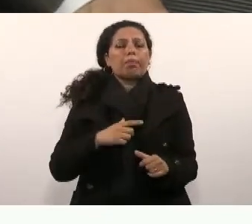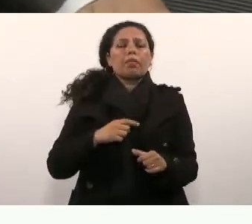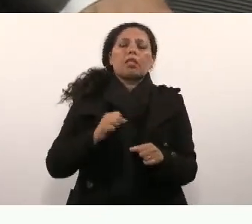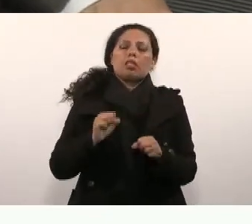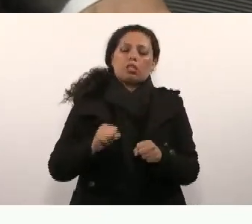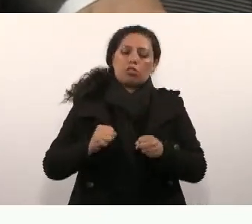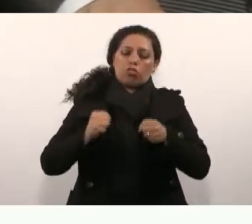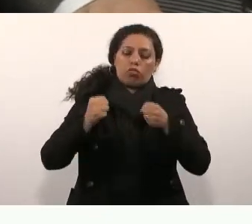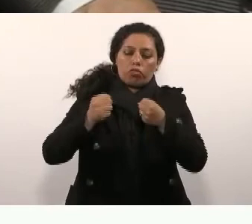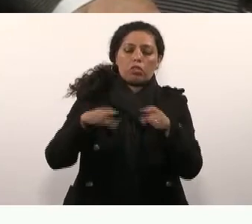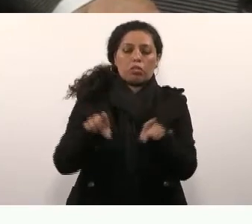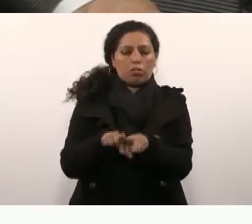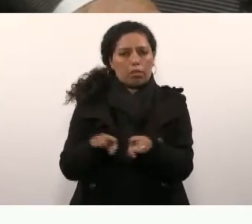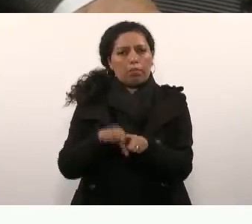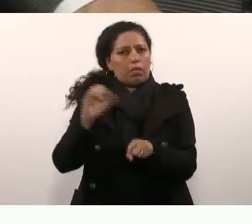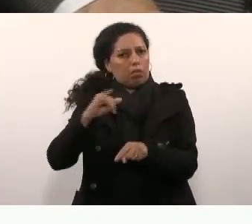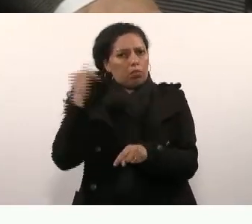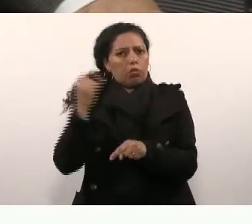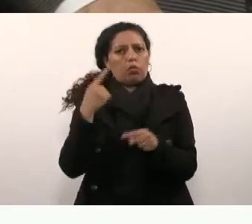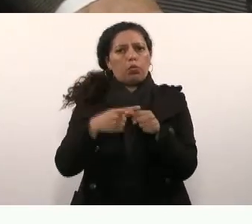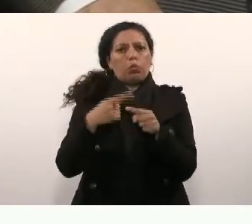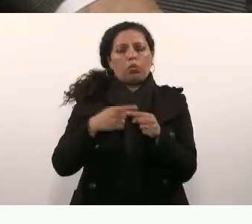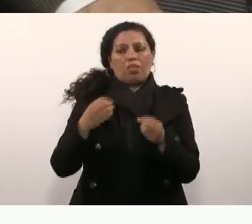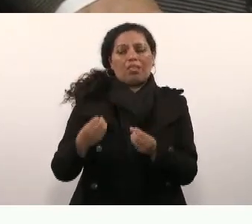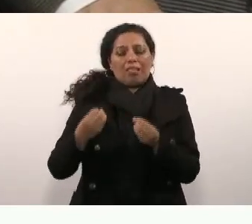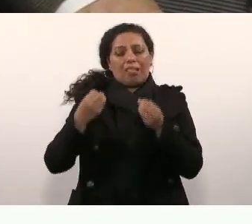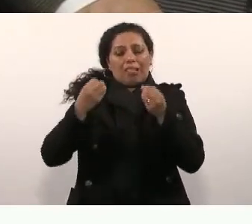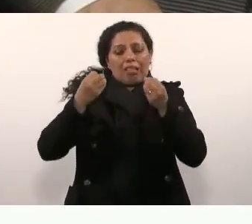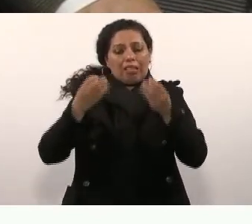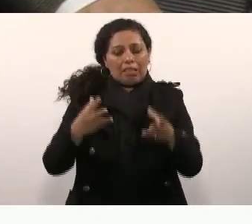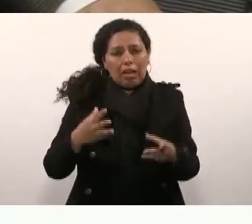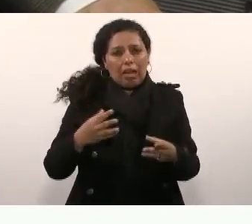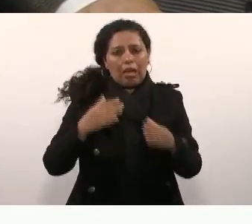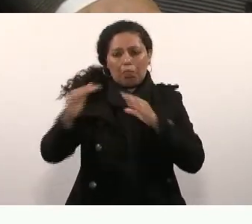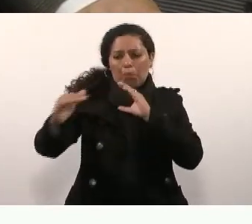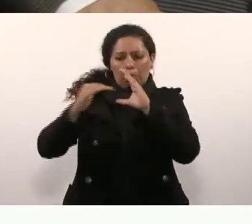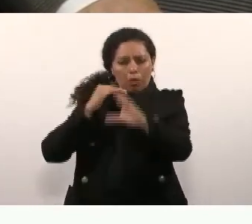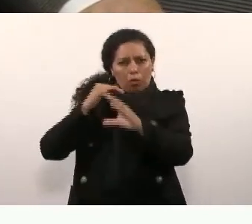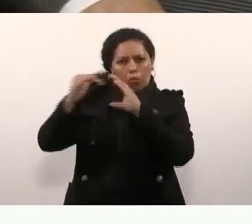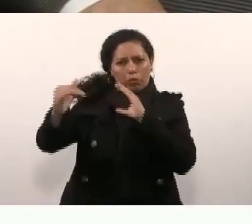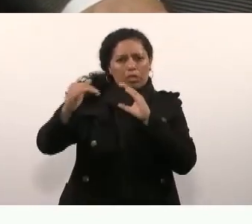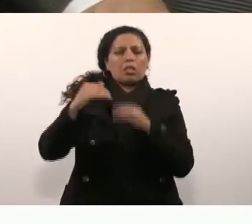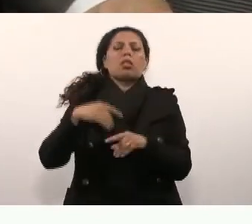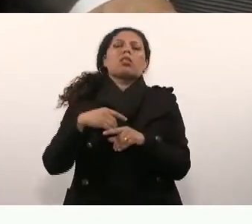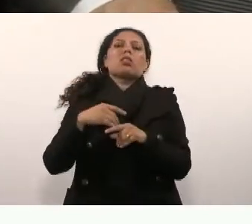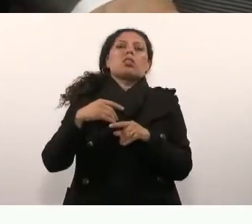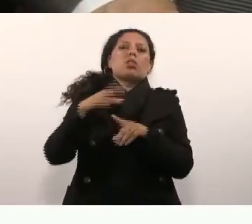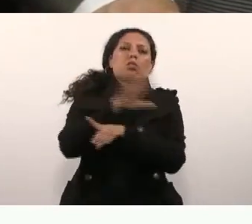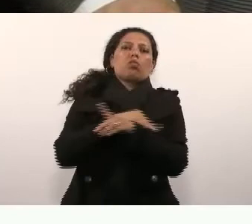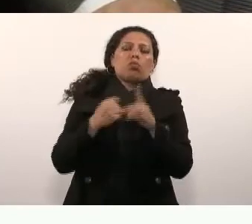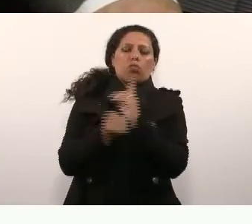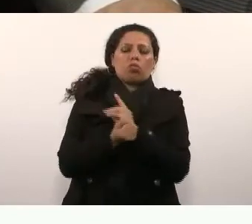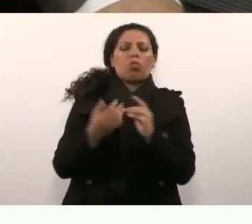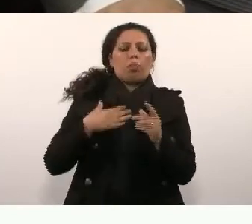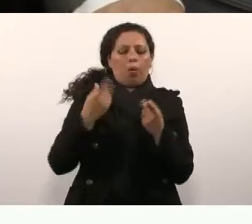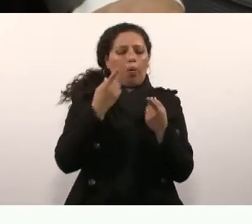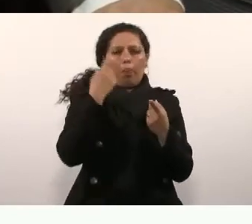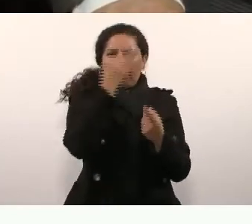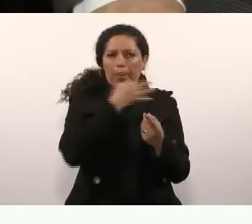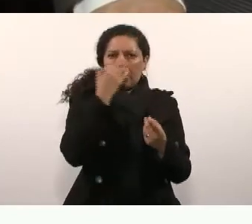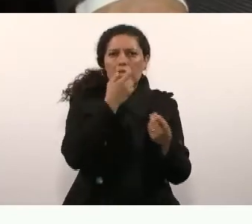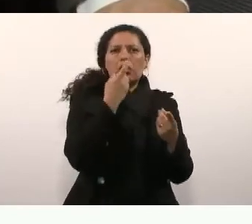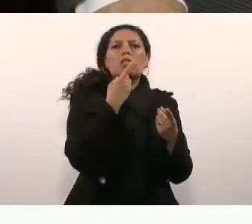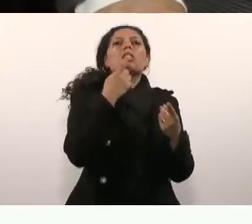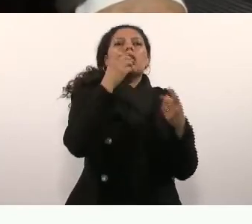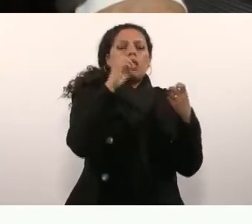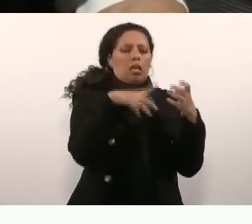iniciativa também é importante, pois garante uma maior eficiência na comunicação e resolução do problema. Diante do exposto, meu parecer é favorável ao